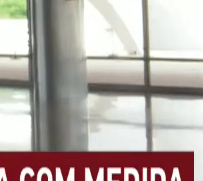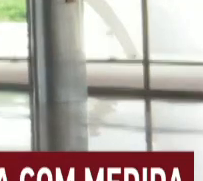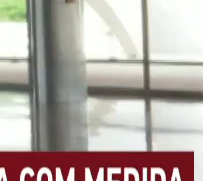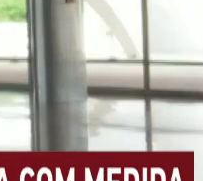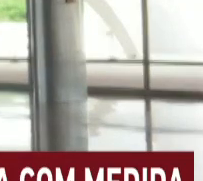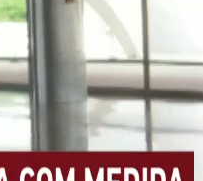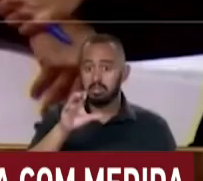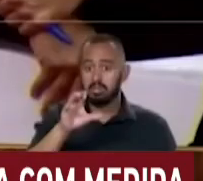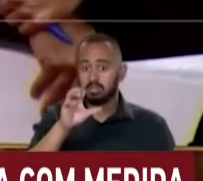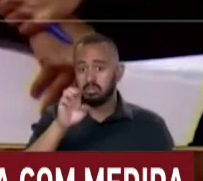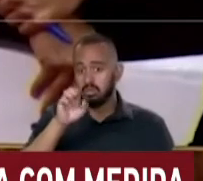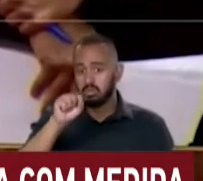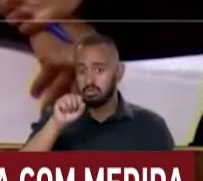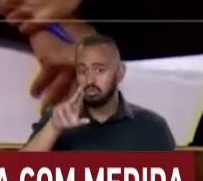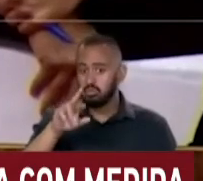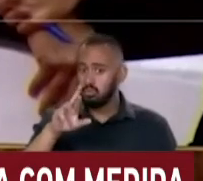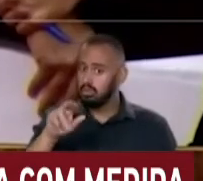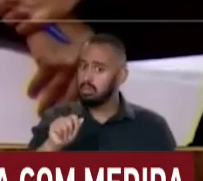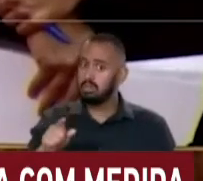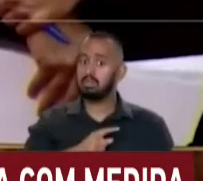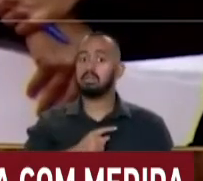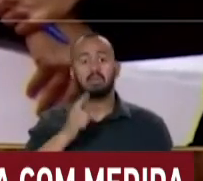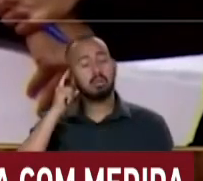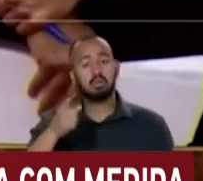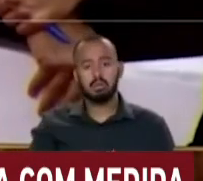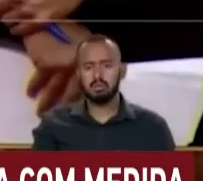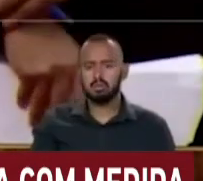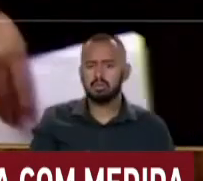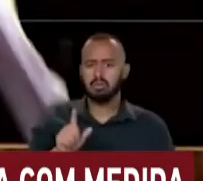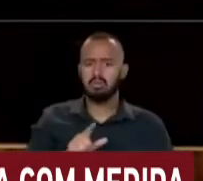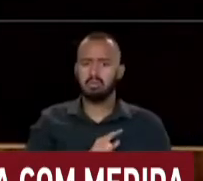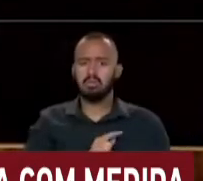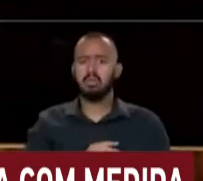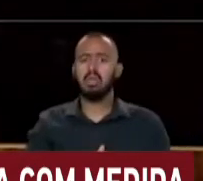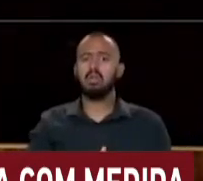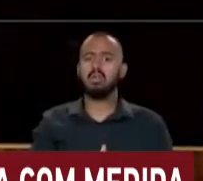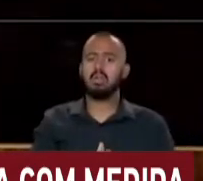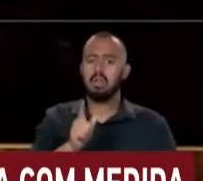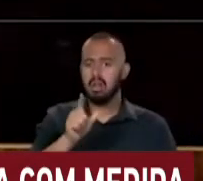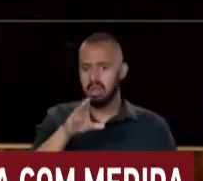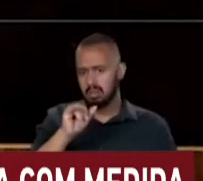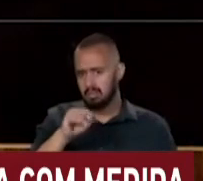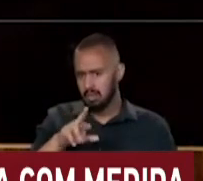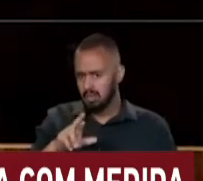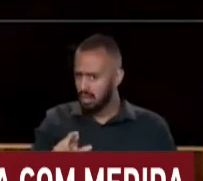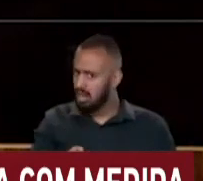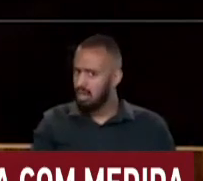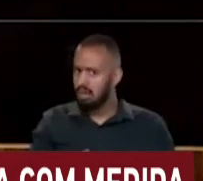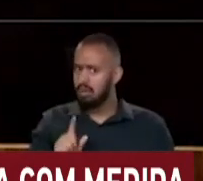noite de ontem. Medidas como essas, mesmo em fase de liminar, precisam de ser tomadas como se